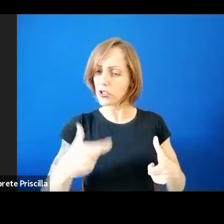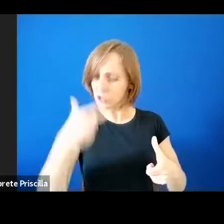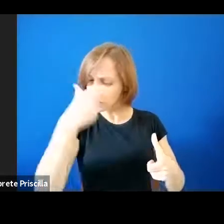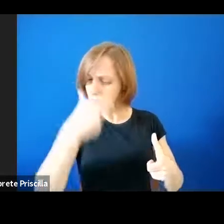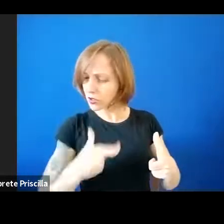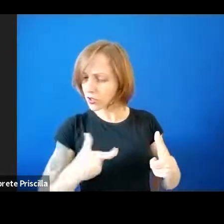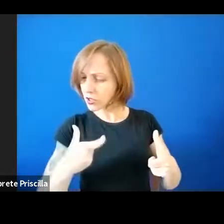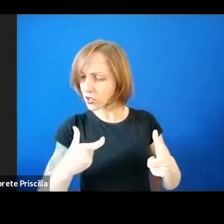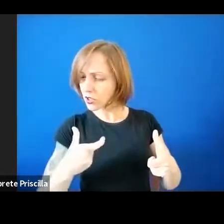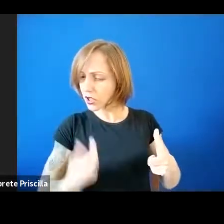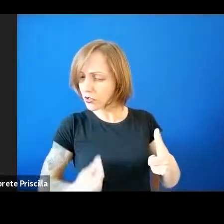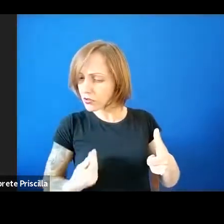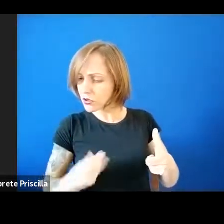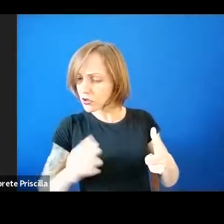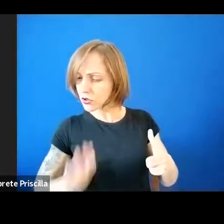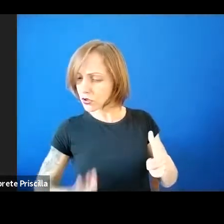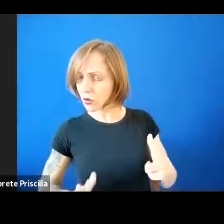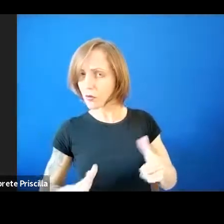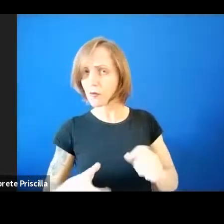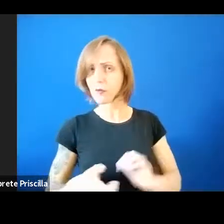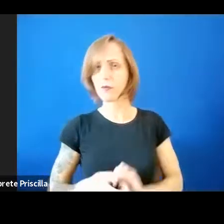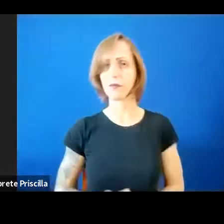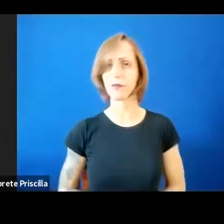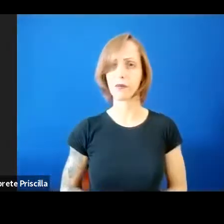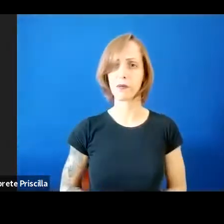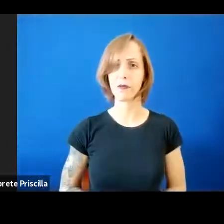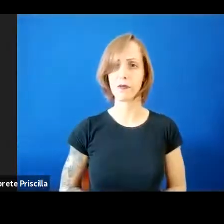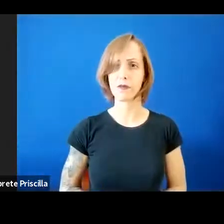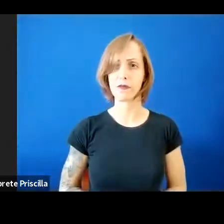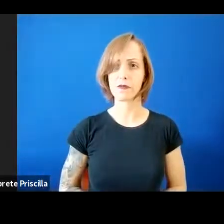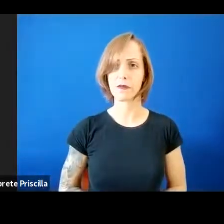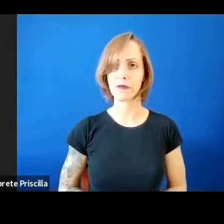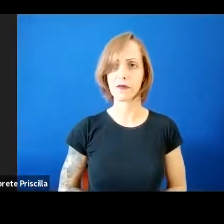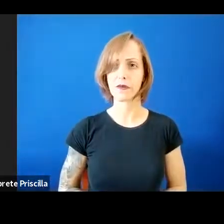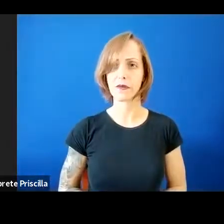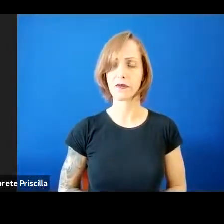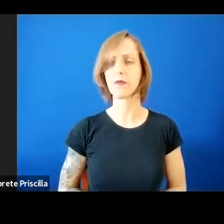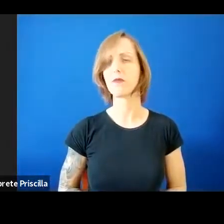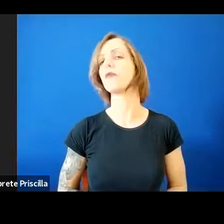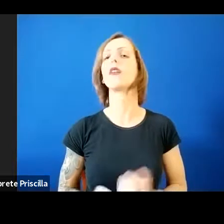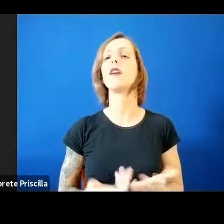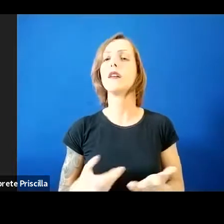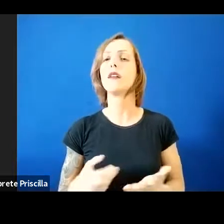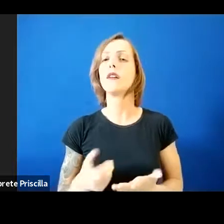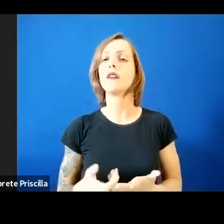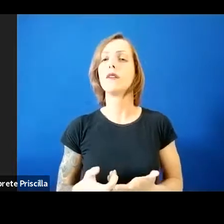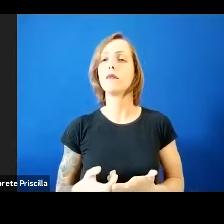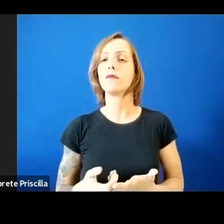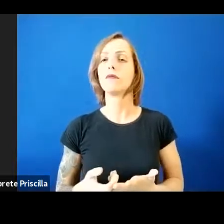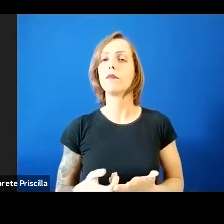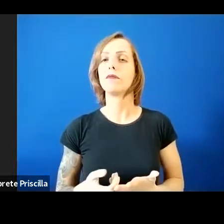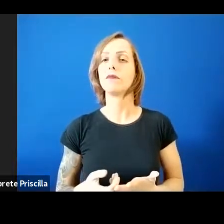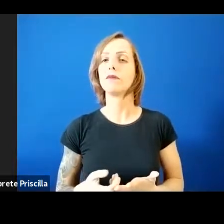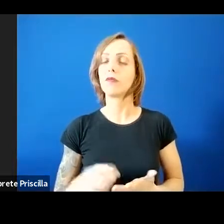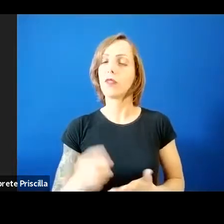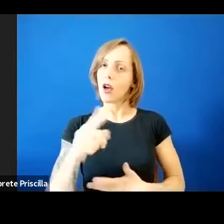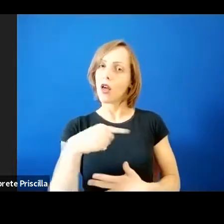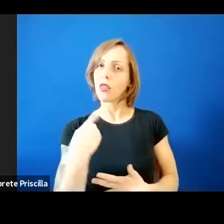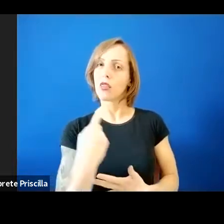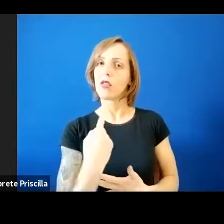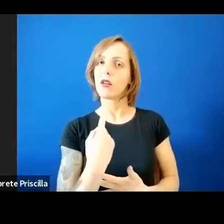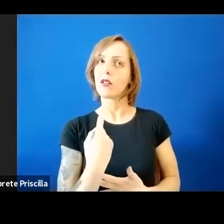os sinais da ação humana, será que nós estamos trazendo